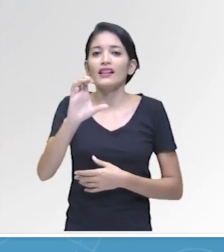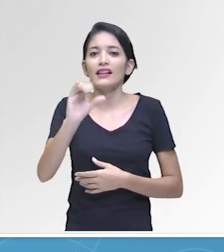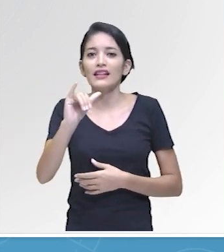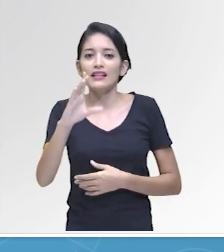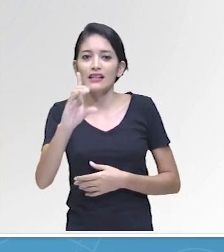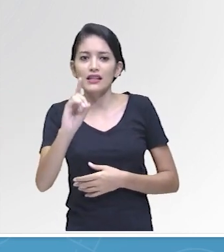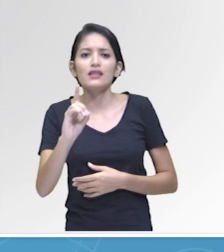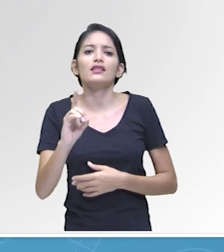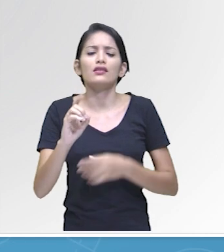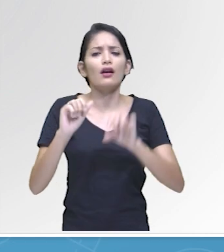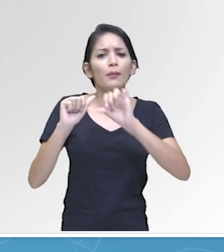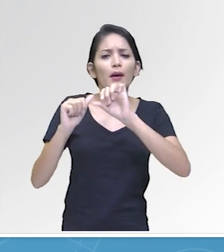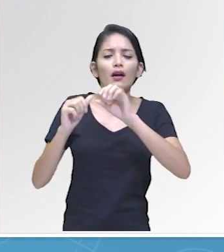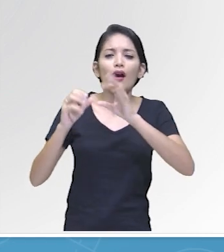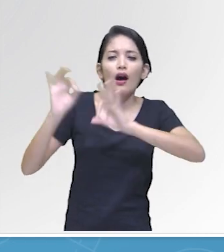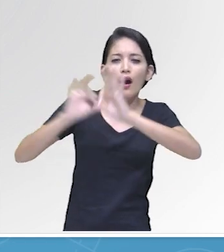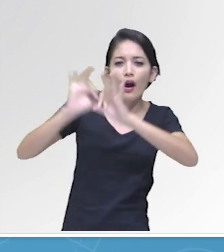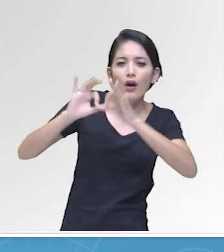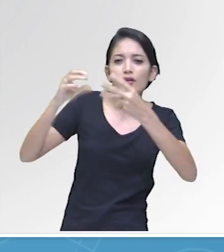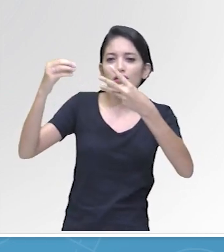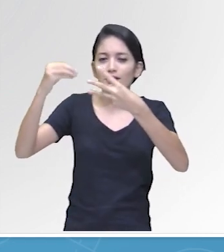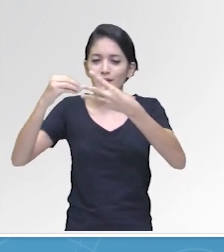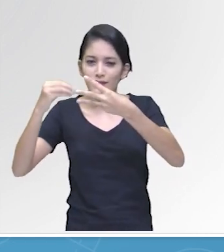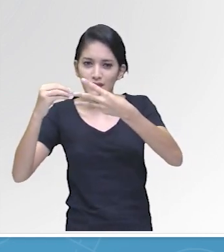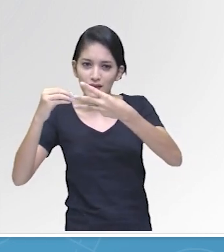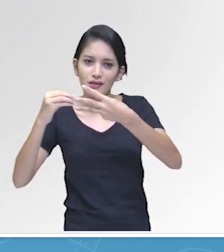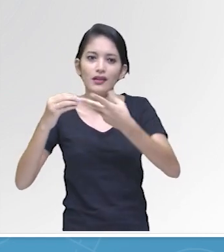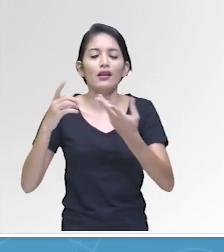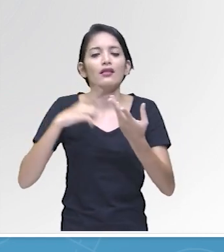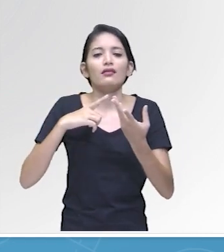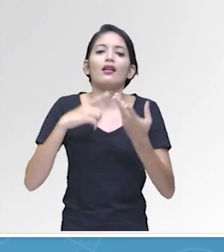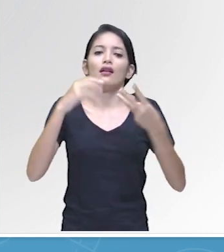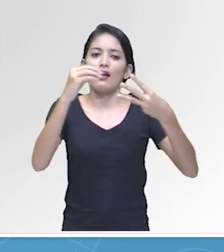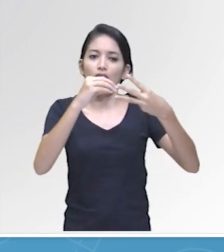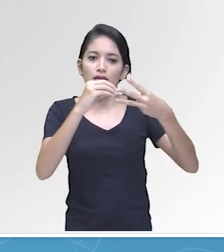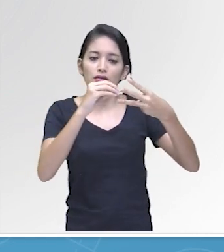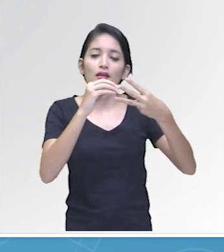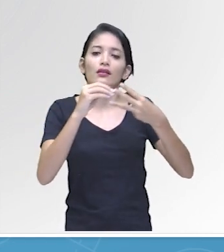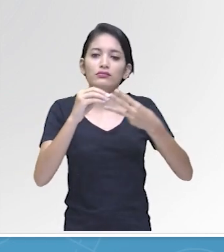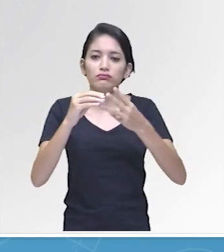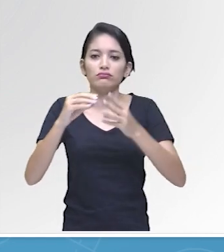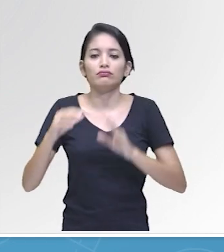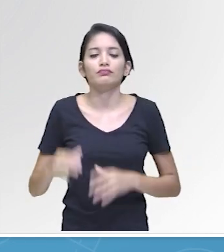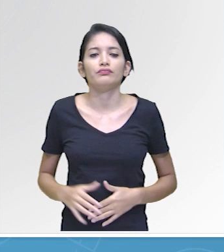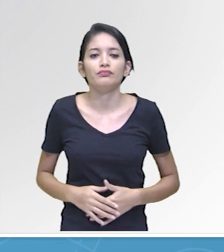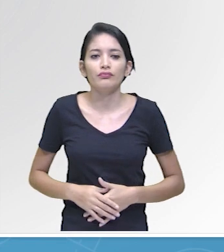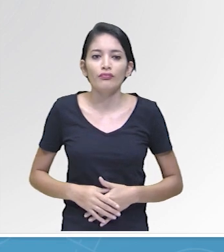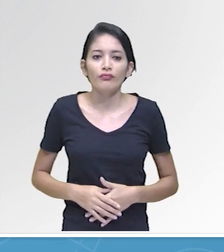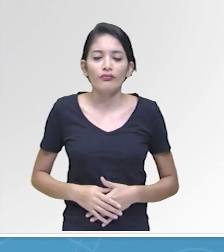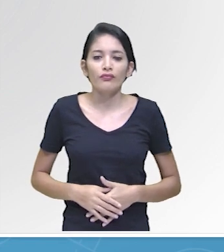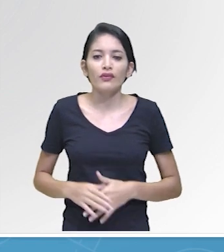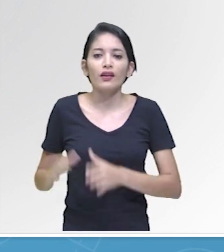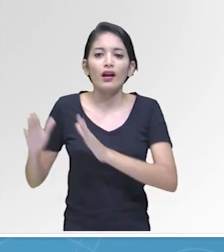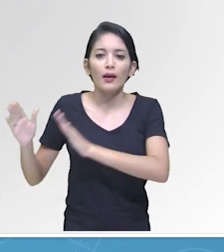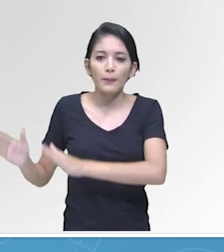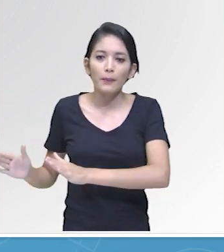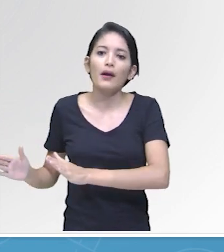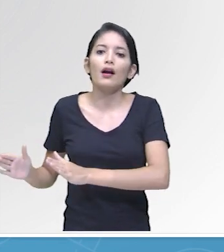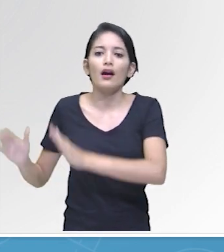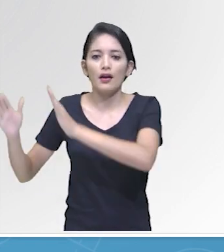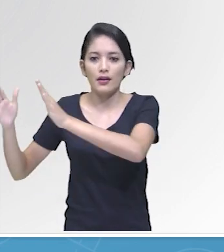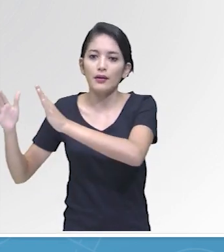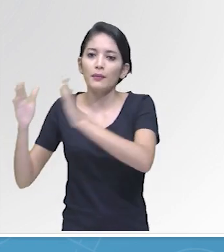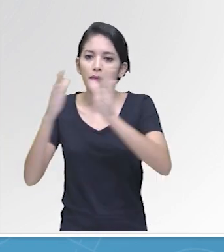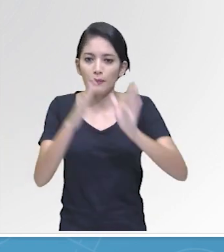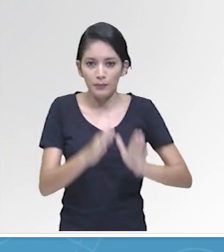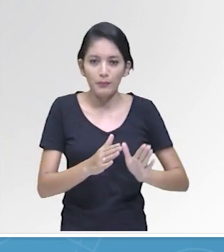por células. Então, a gente tem a origem aí na célula. A célula vai formar um tecido. O